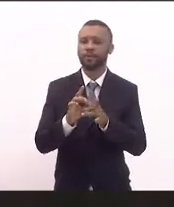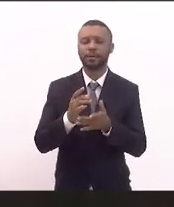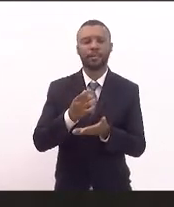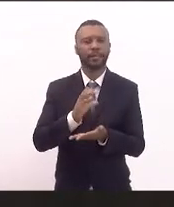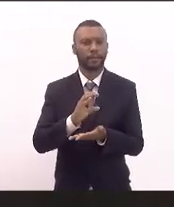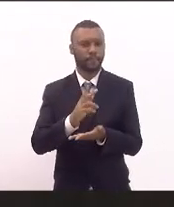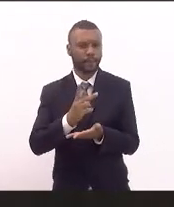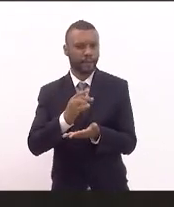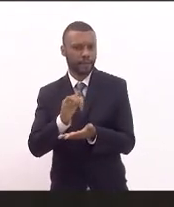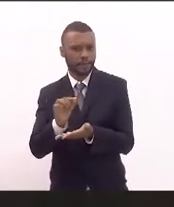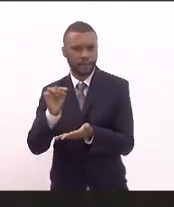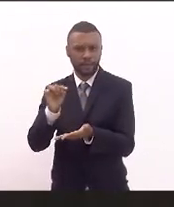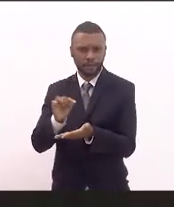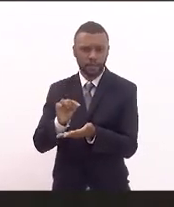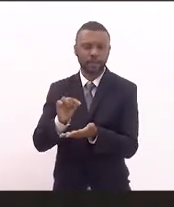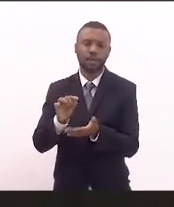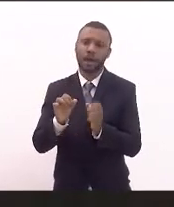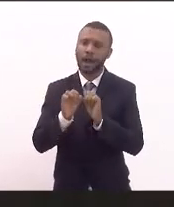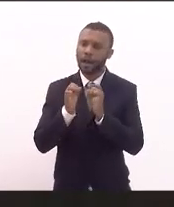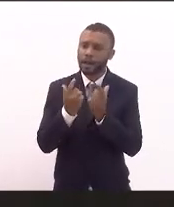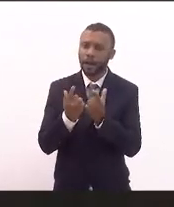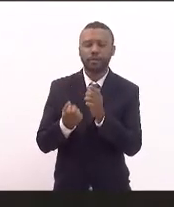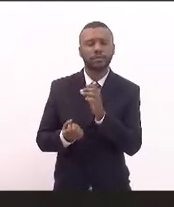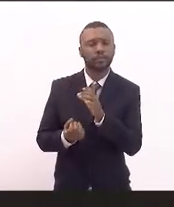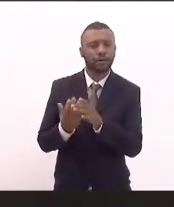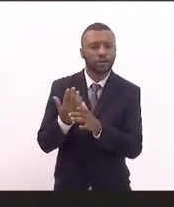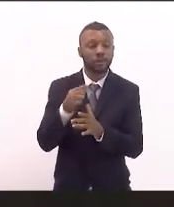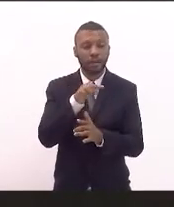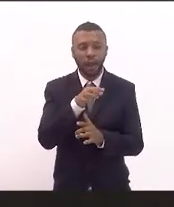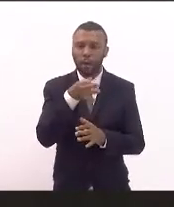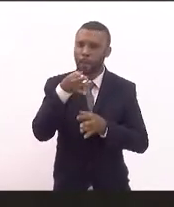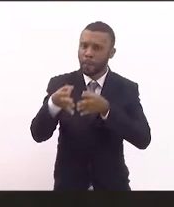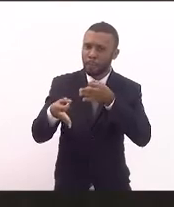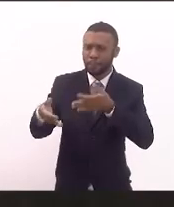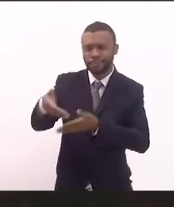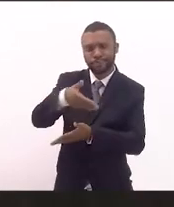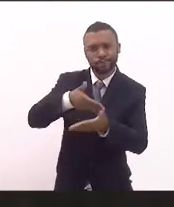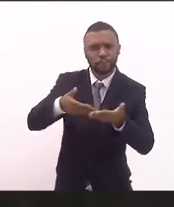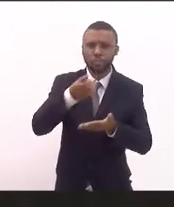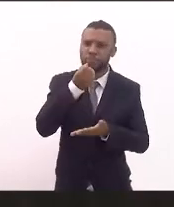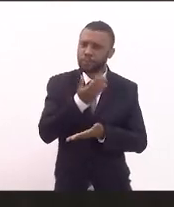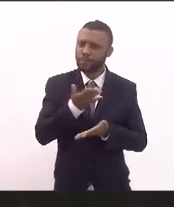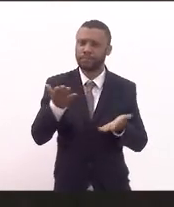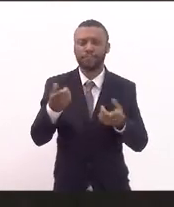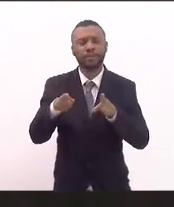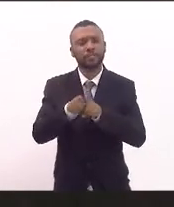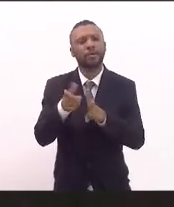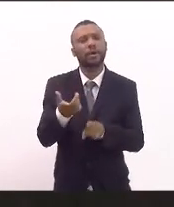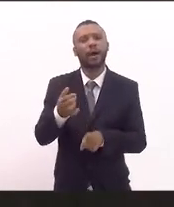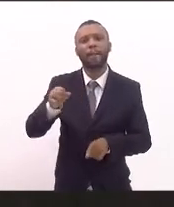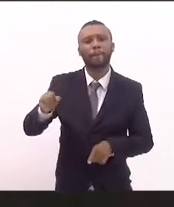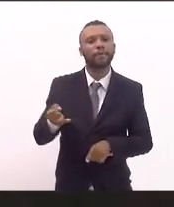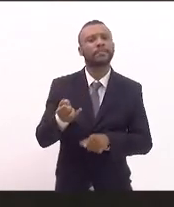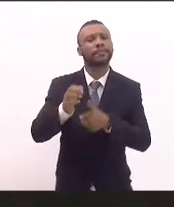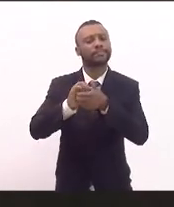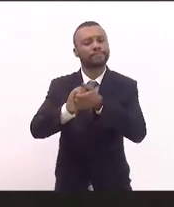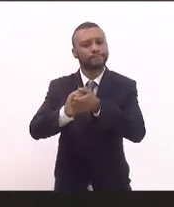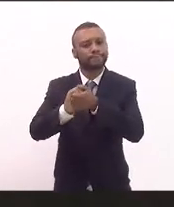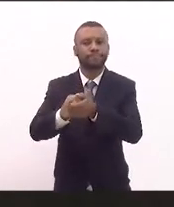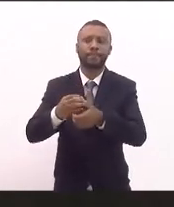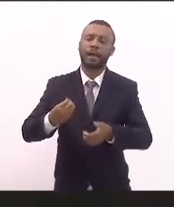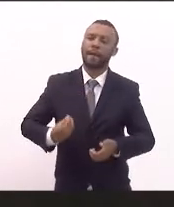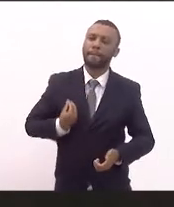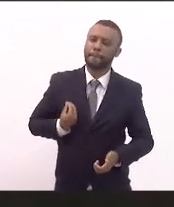que a Casa teve uma atuação muito bacana. Saudar a